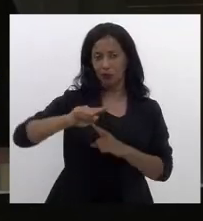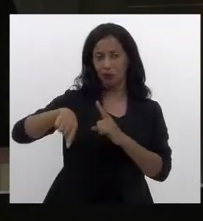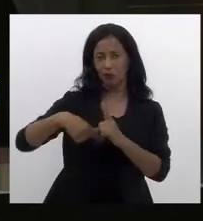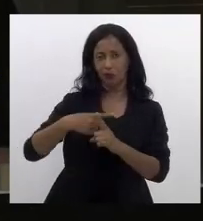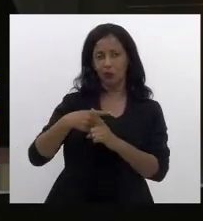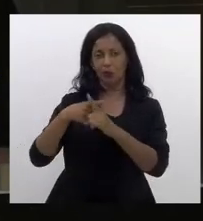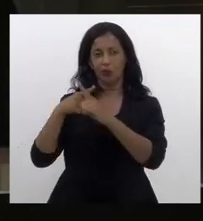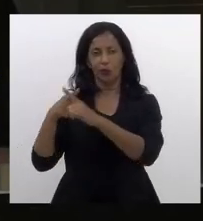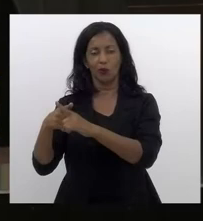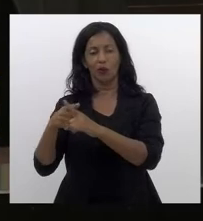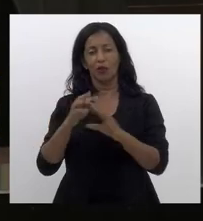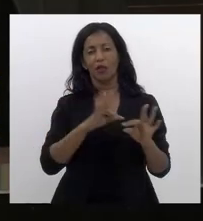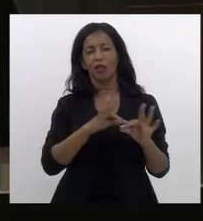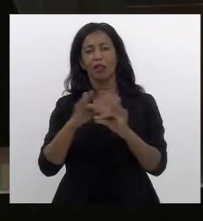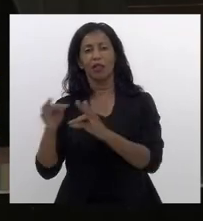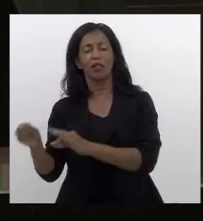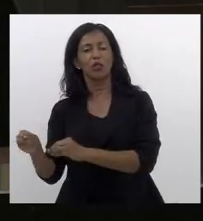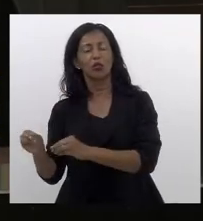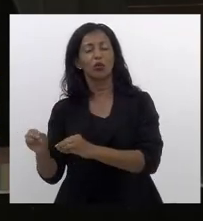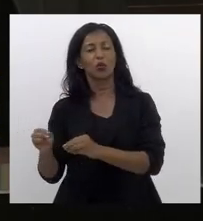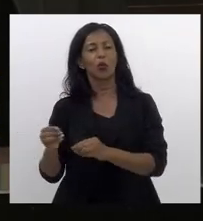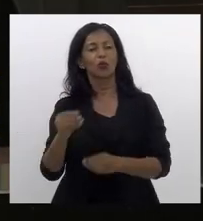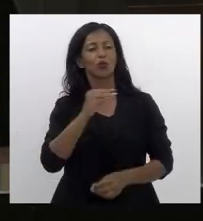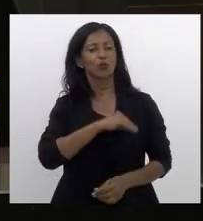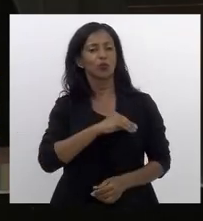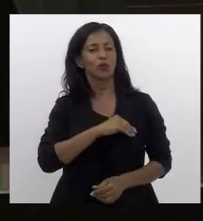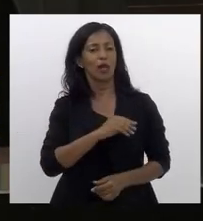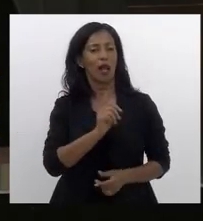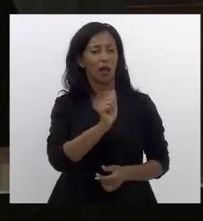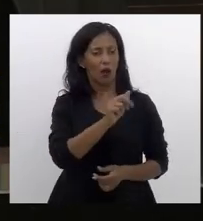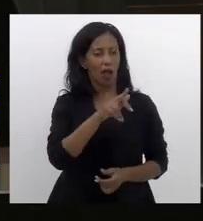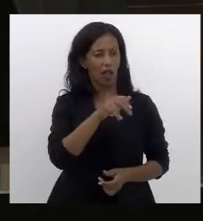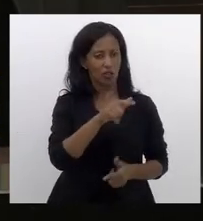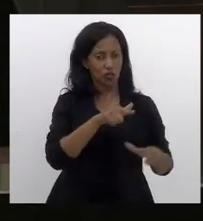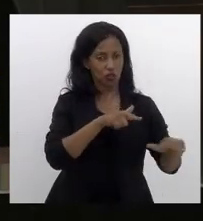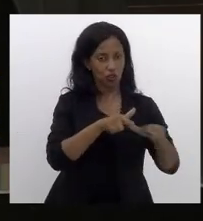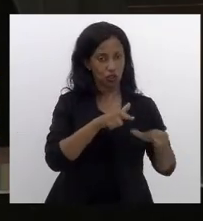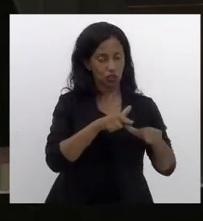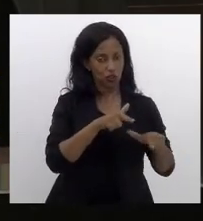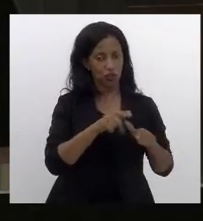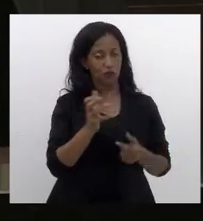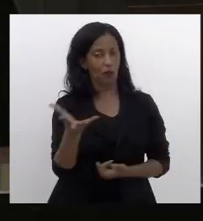multiplicado em todos os salários de ativos, inativos e pensionistas.